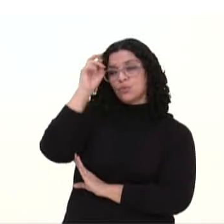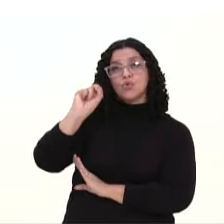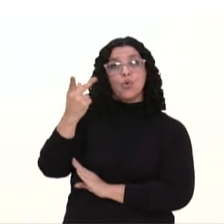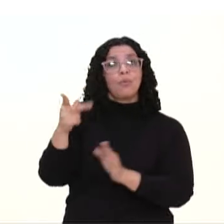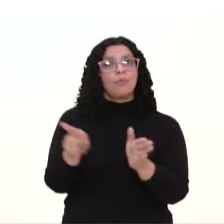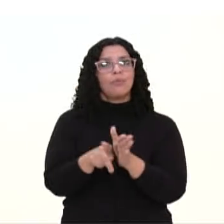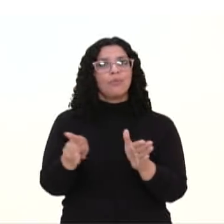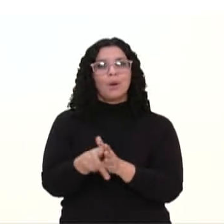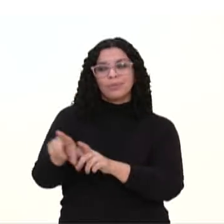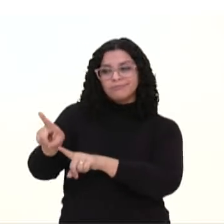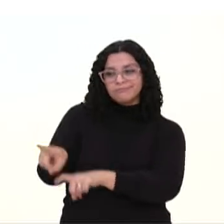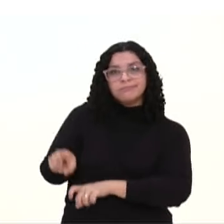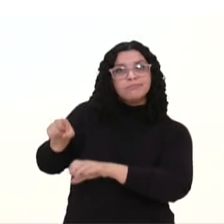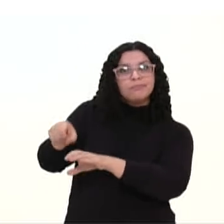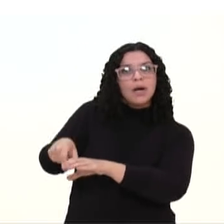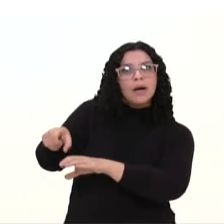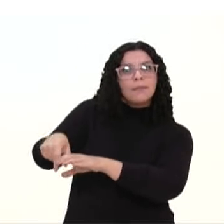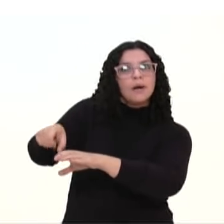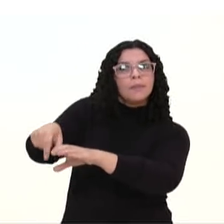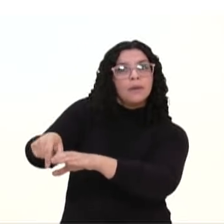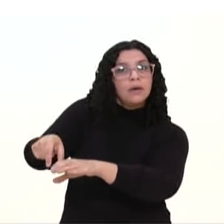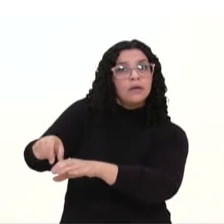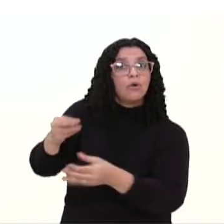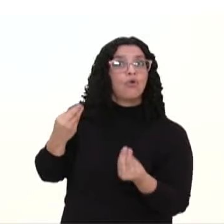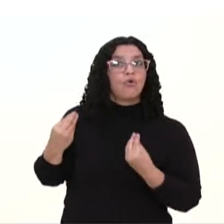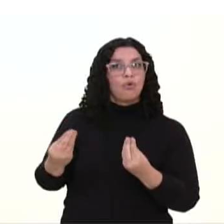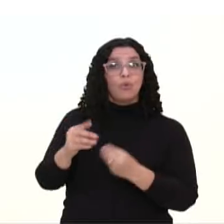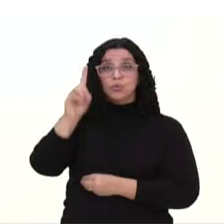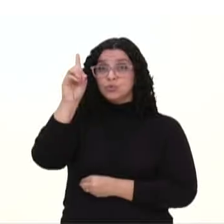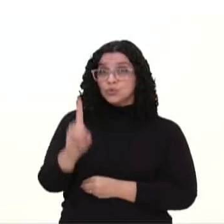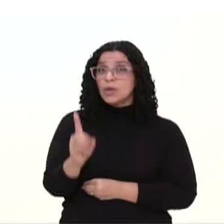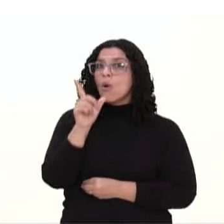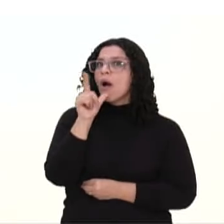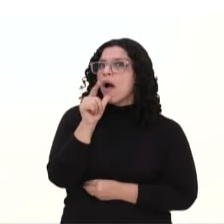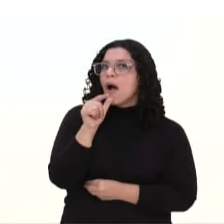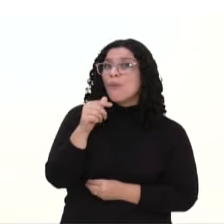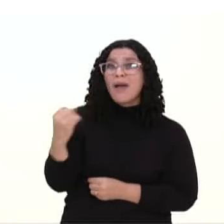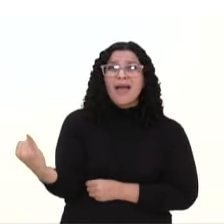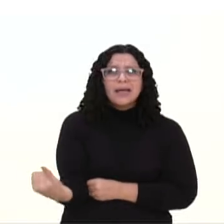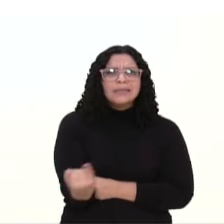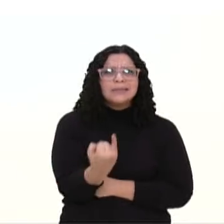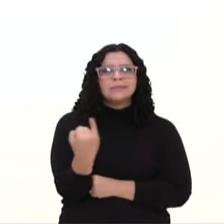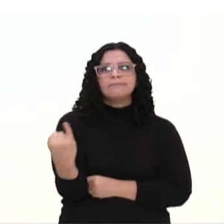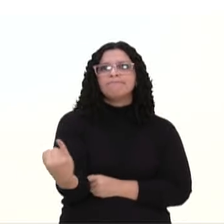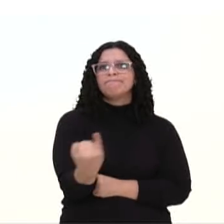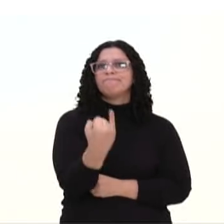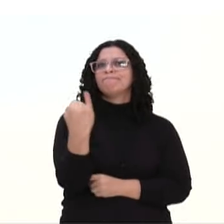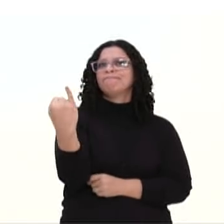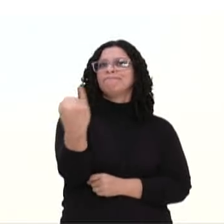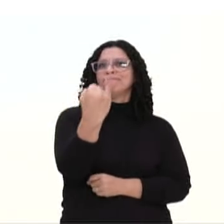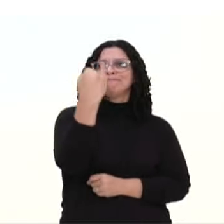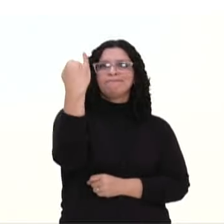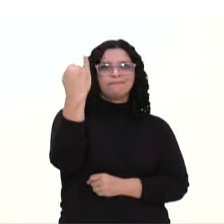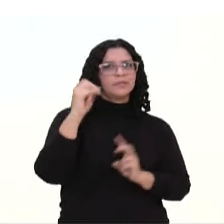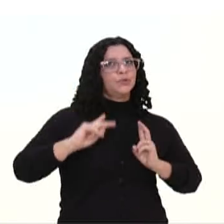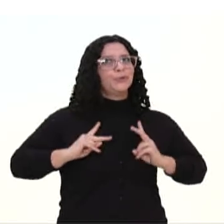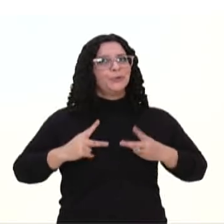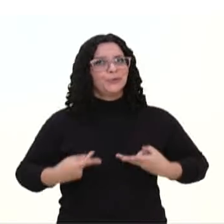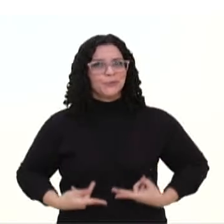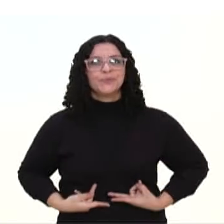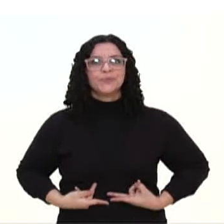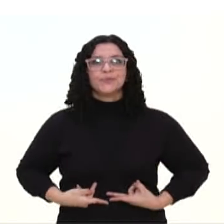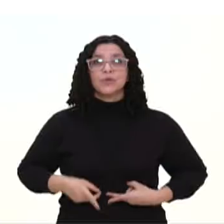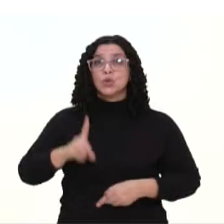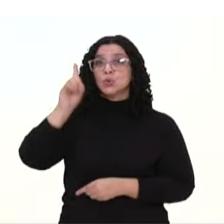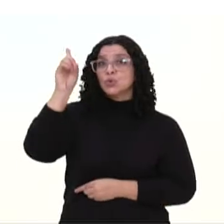a agricultura. O direito à água é um dos direitos fundamentais do ser humano, o